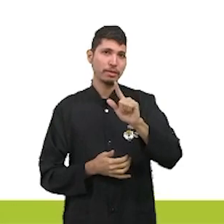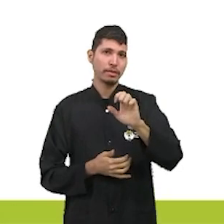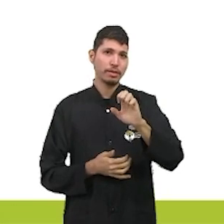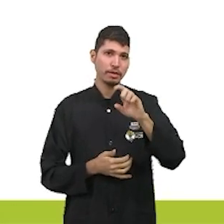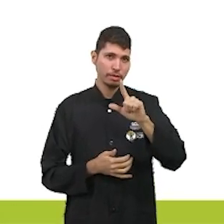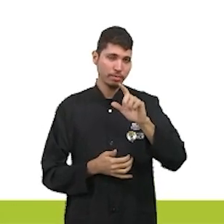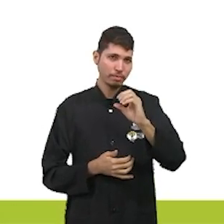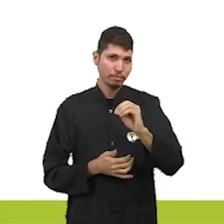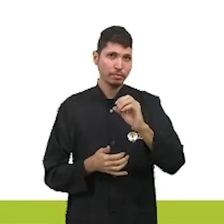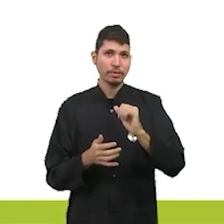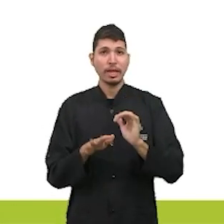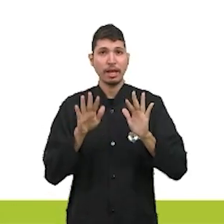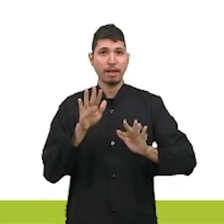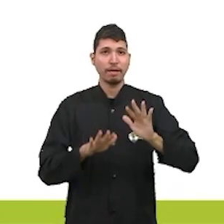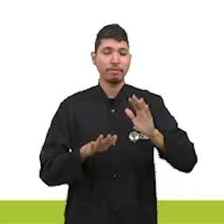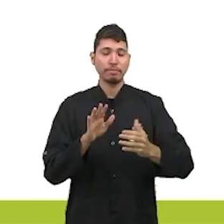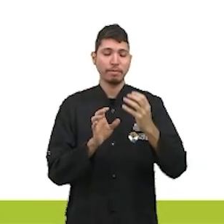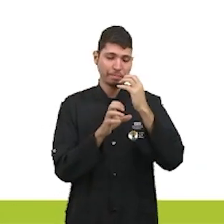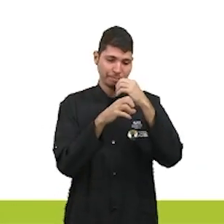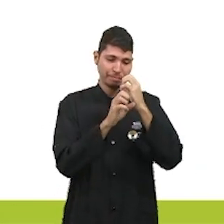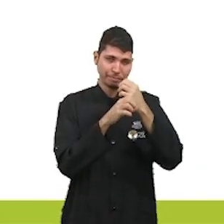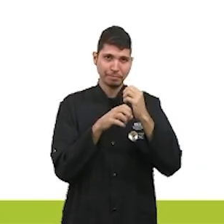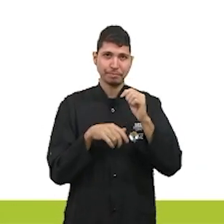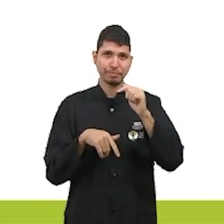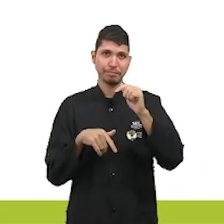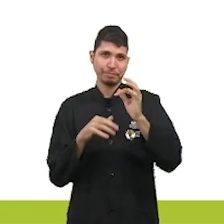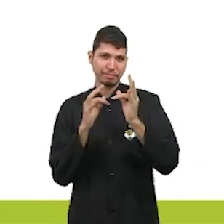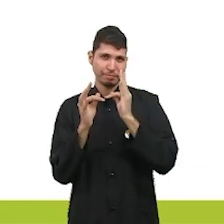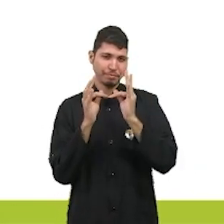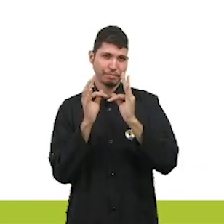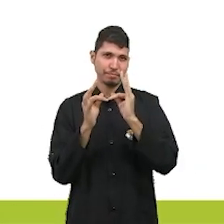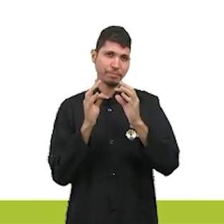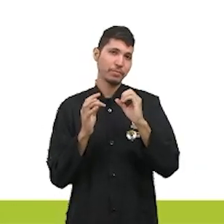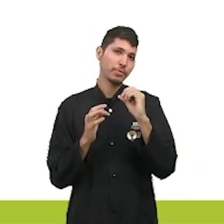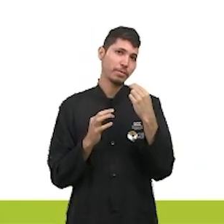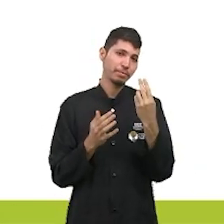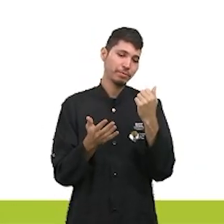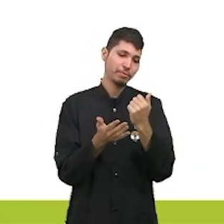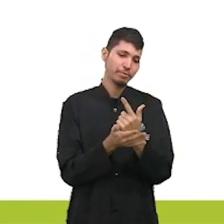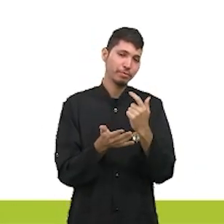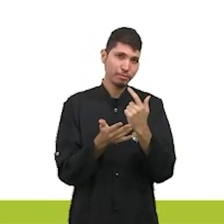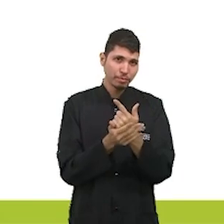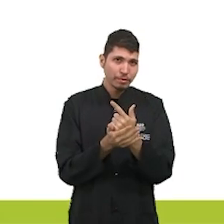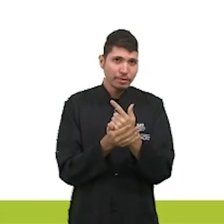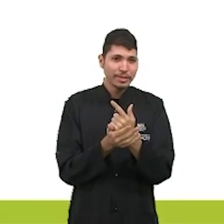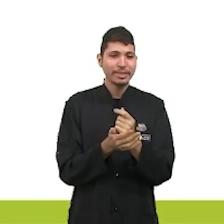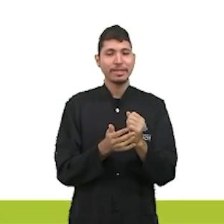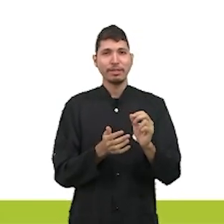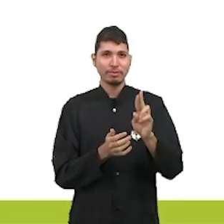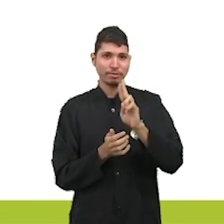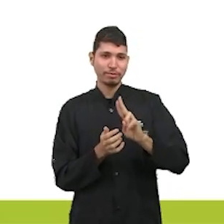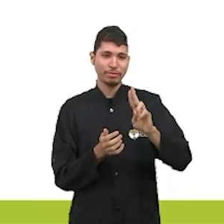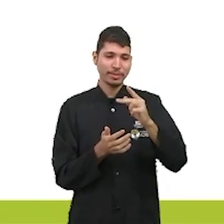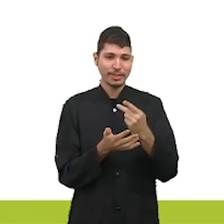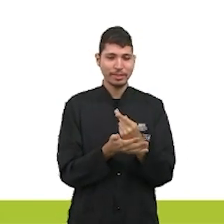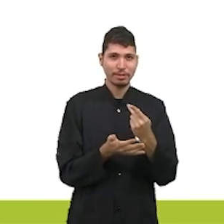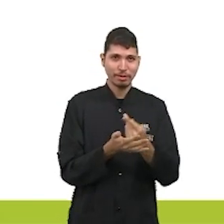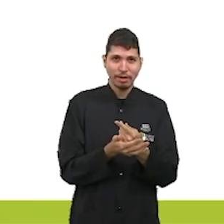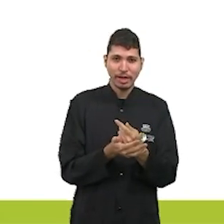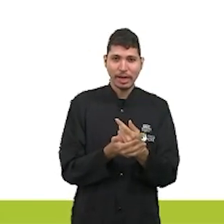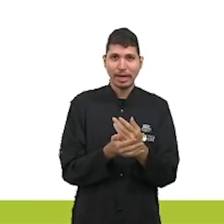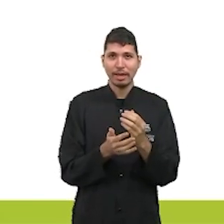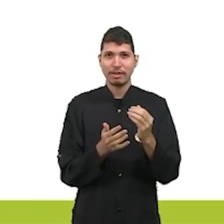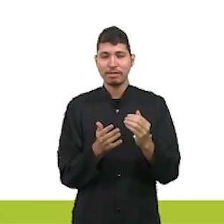aí de vocês de física, ou você comprou equipamento e foi medir de forma errada e o equipamento não funcionou mais.